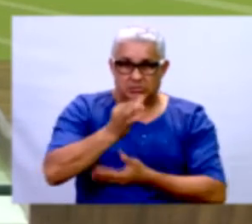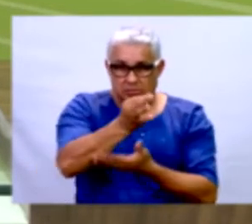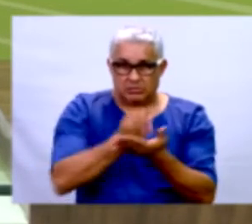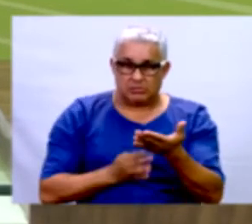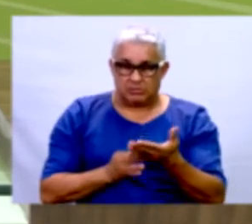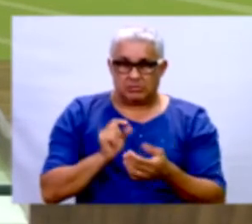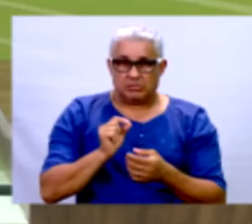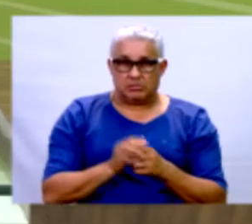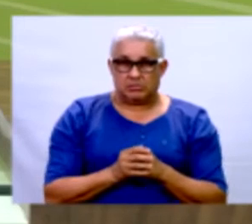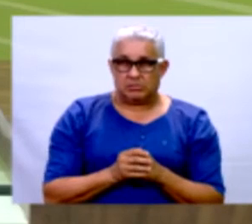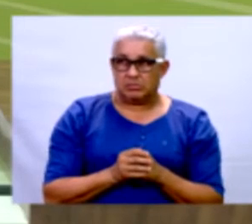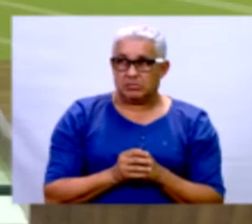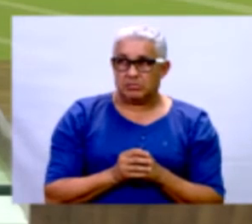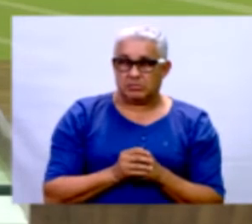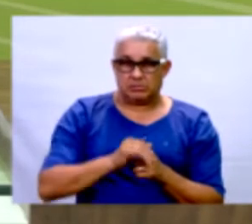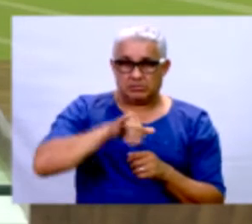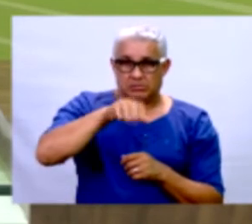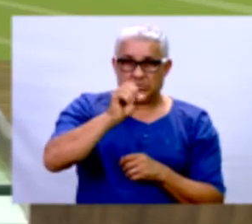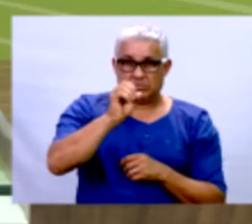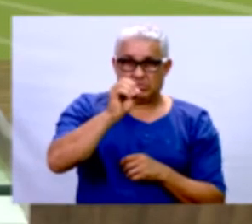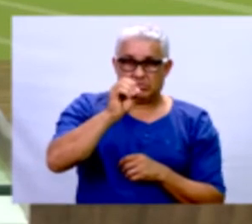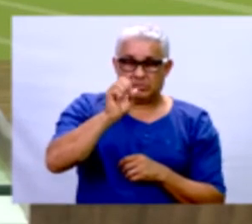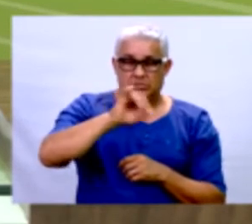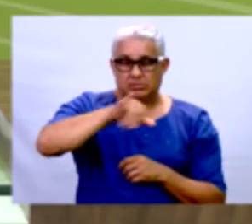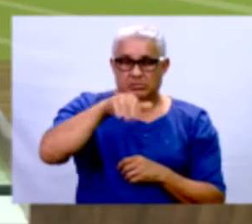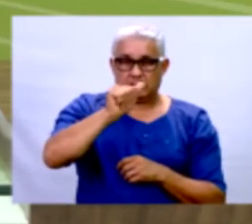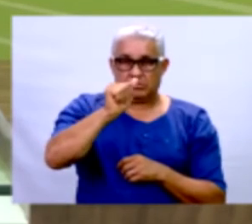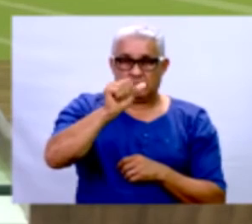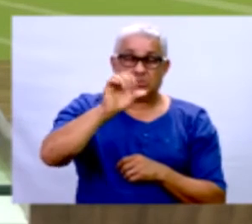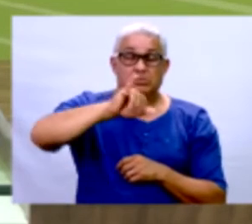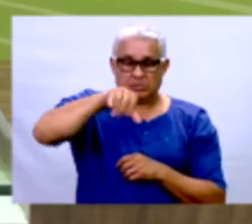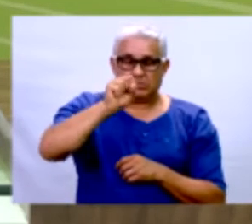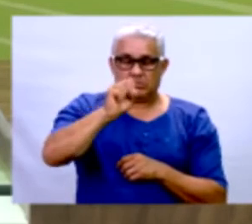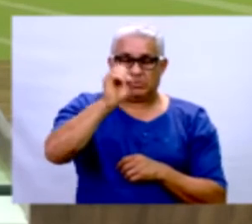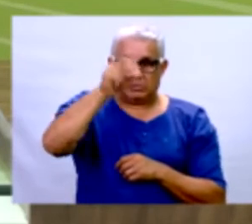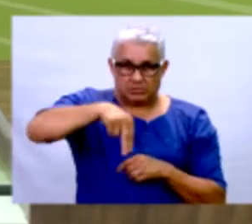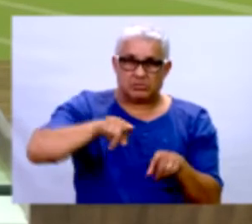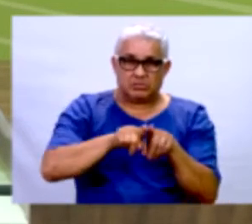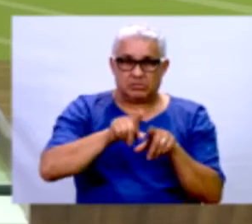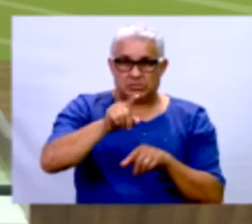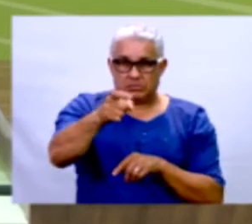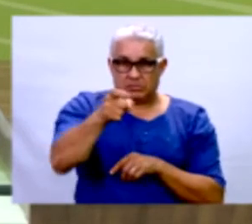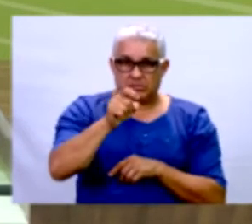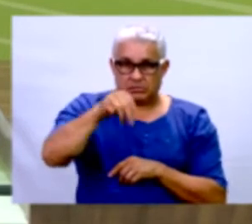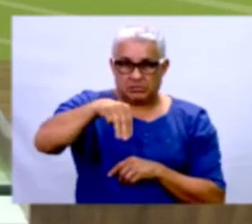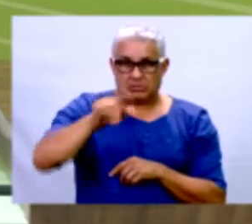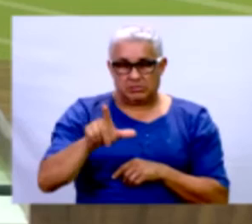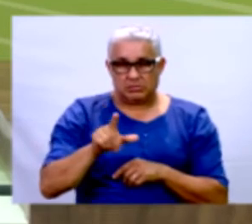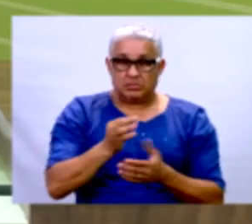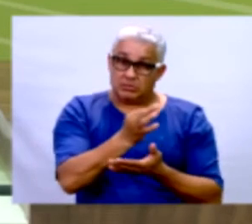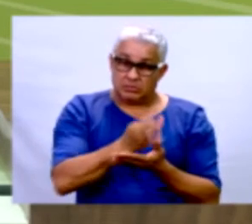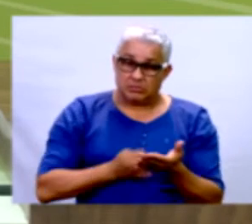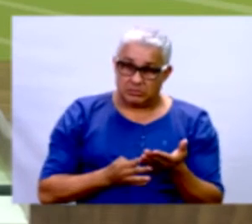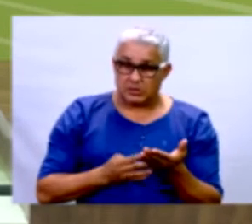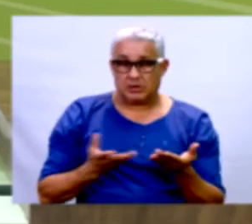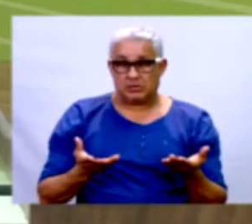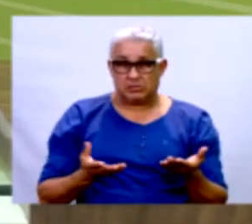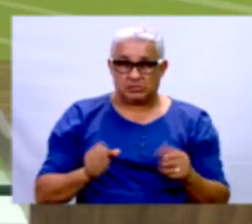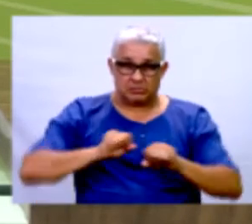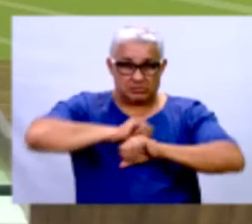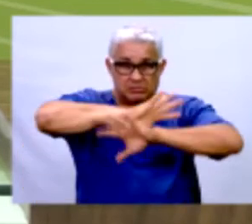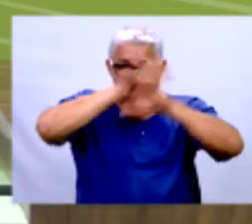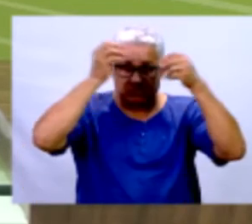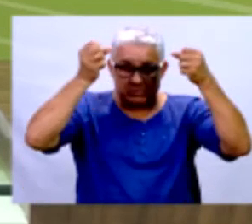seriam o JSON e o XML, tá? Então, como no texto ali, para ficar um pouco mais claro,